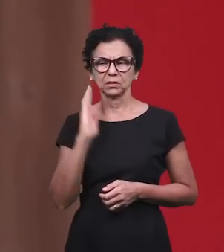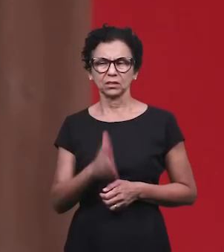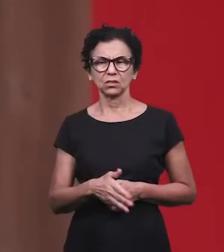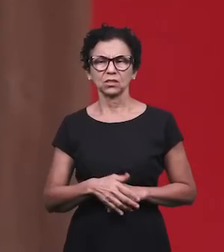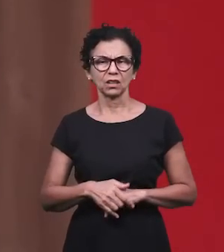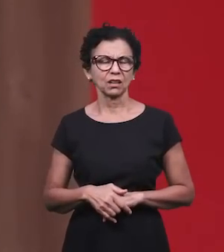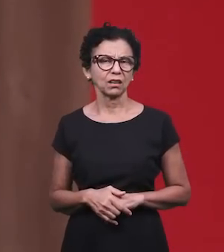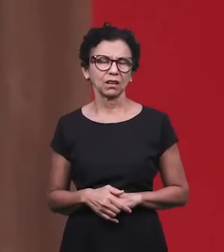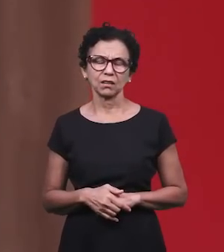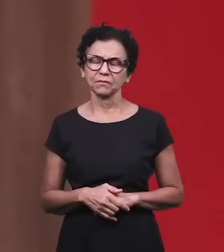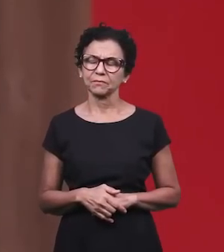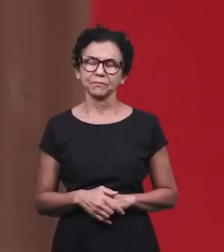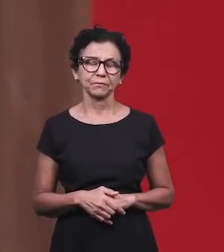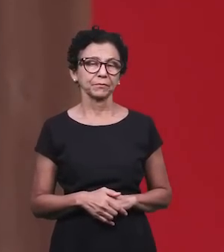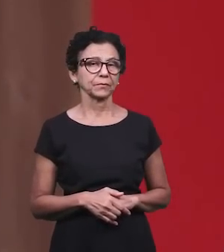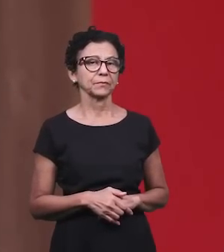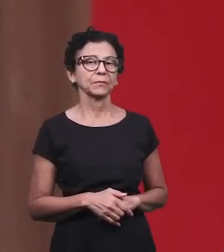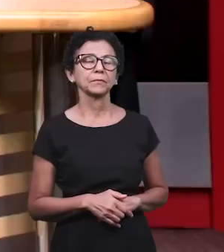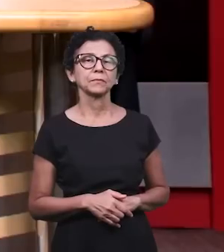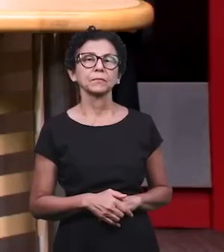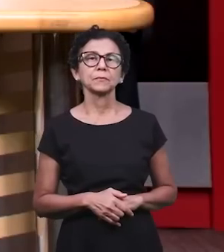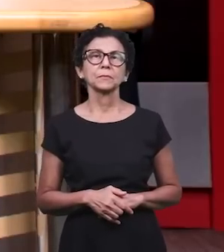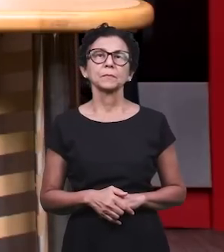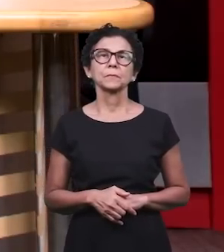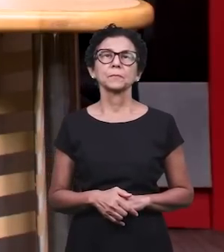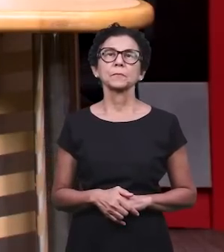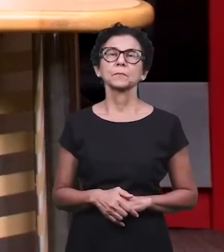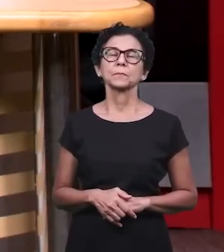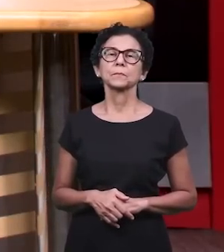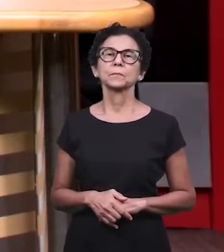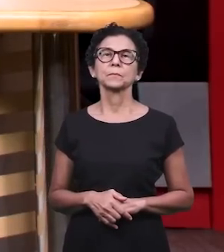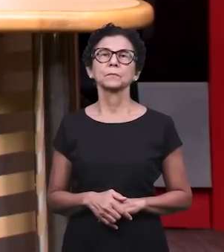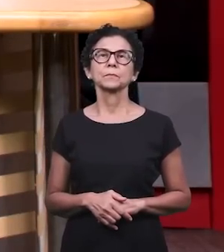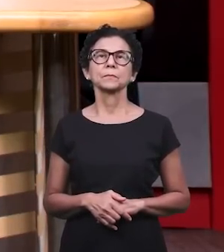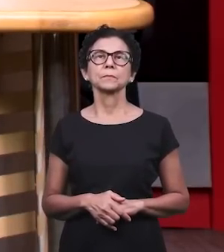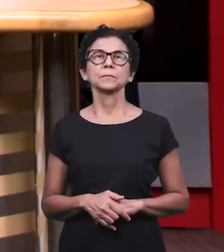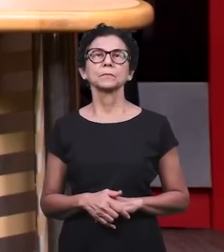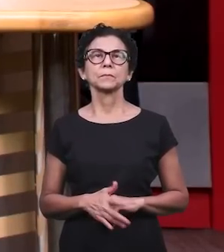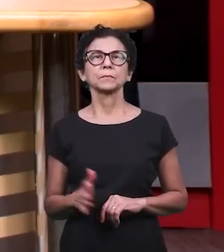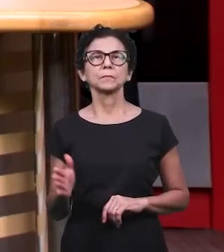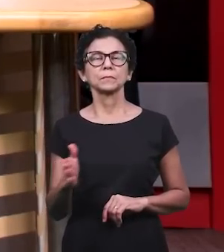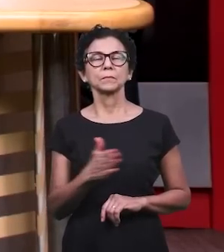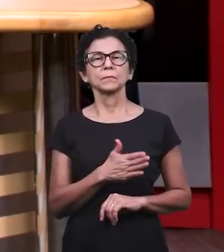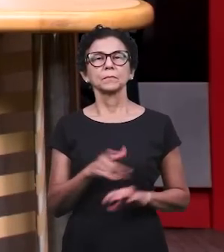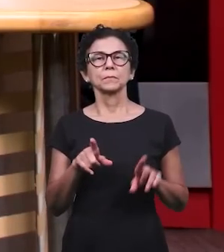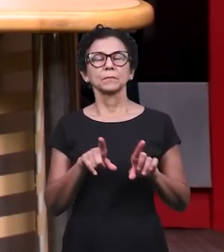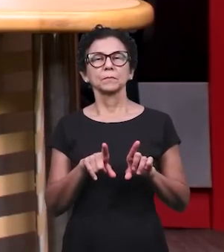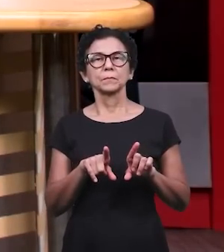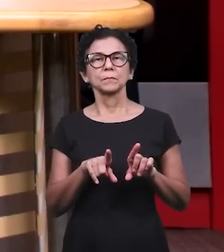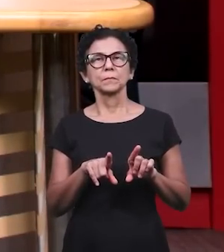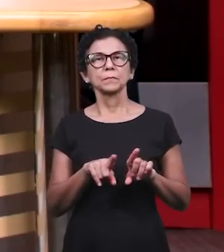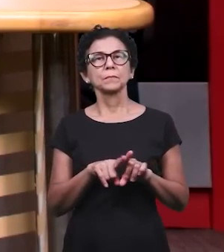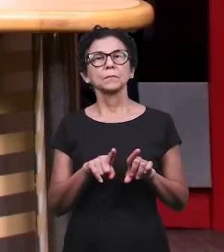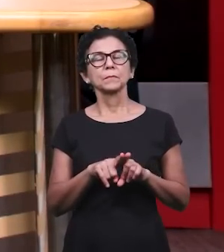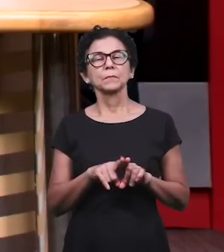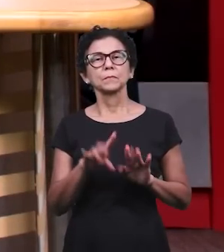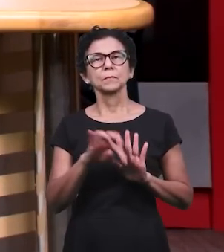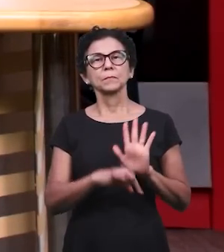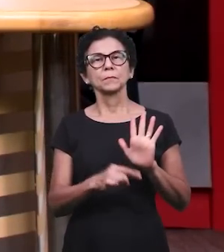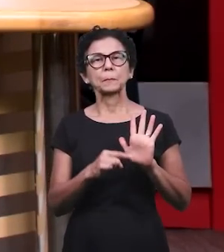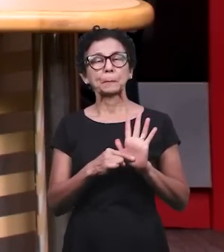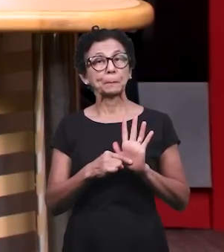situação, mas Jairo não se conformou, né? E, Wallace, um ponto importante no texto é